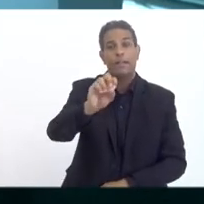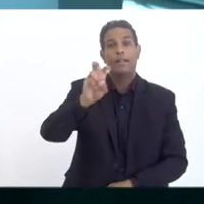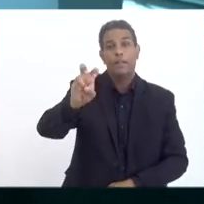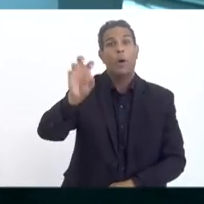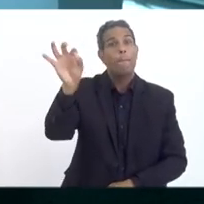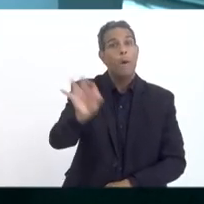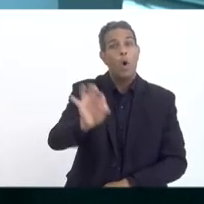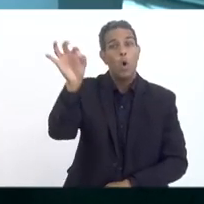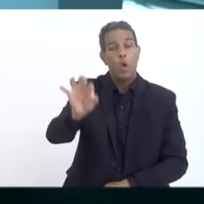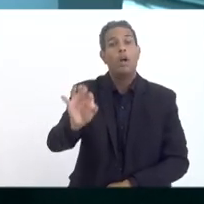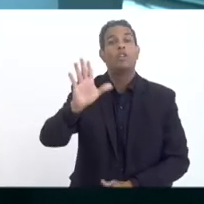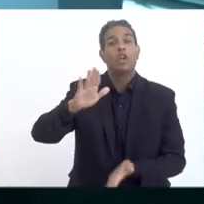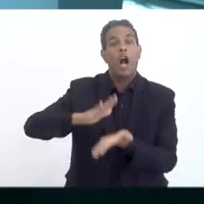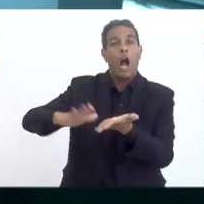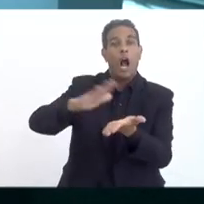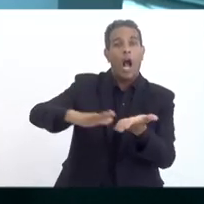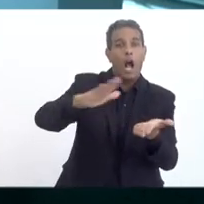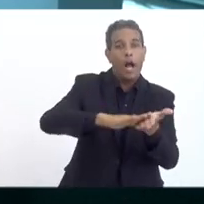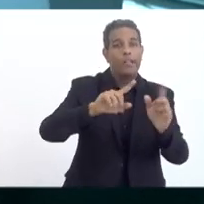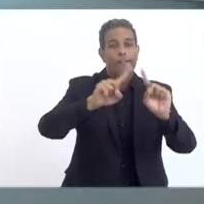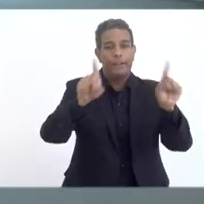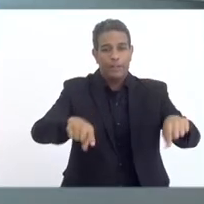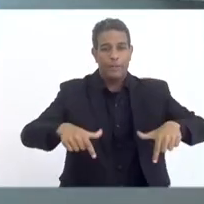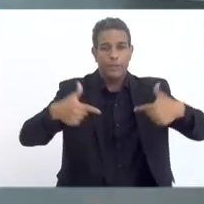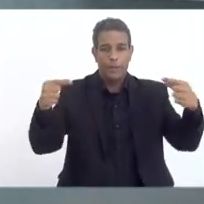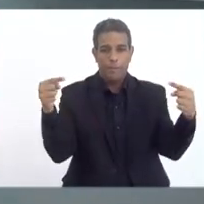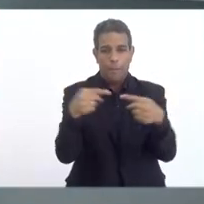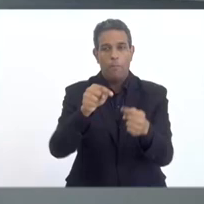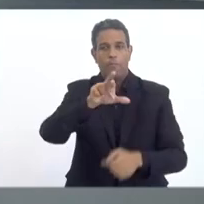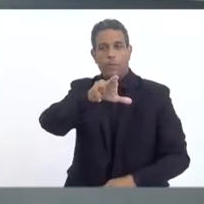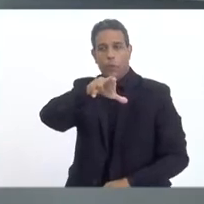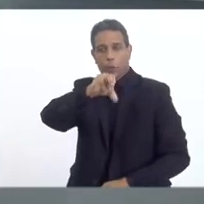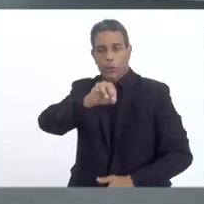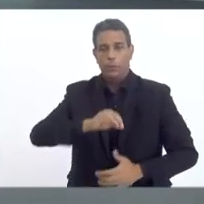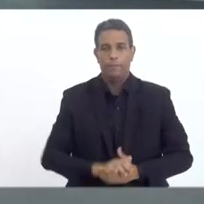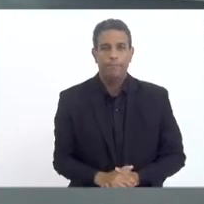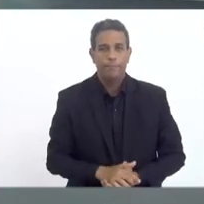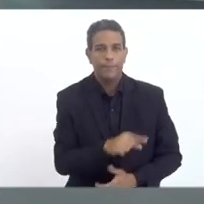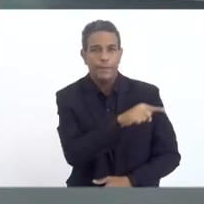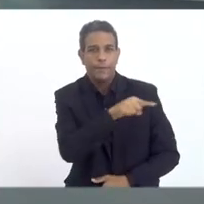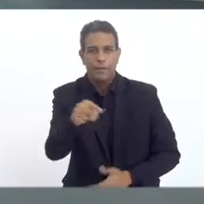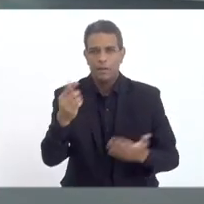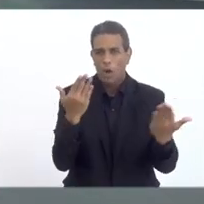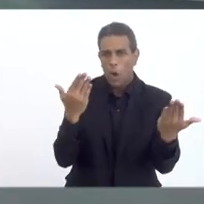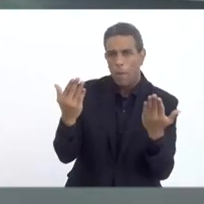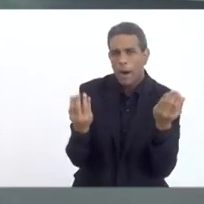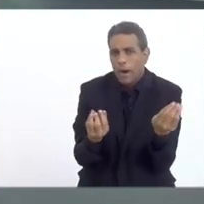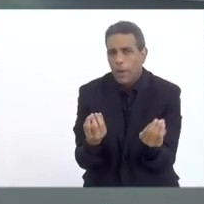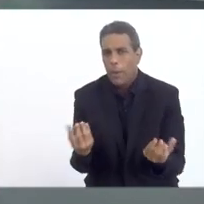0,05% do gasto mensal com servidores de ativos do Estado. Então, só para fins de comparação,